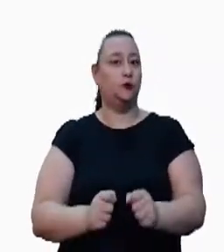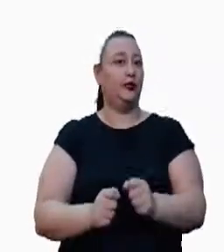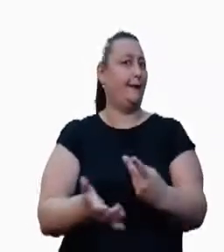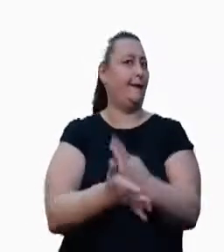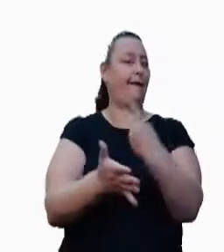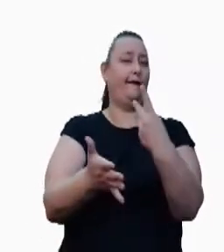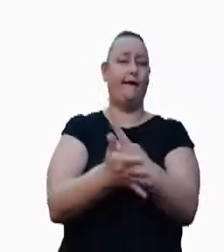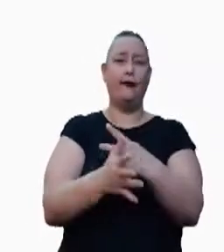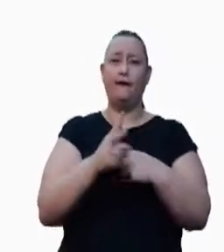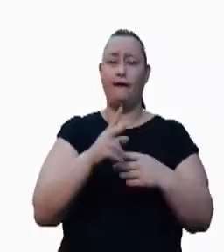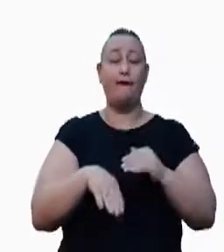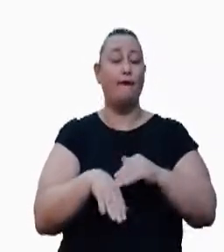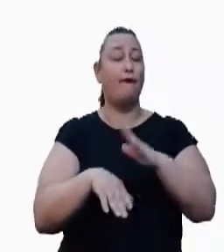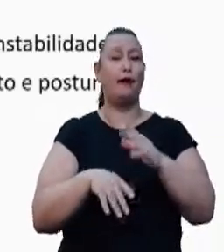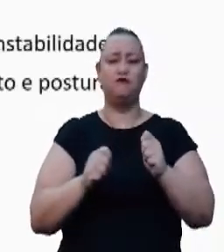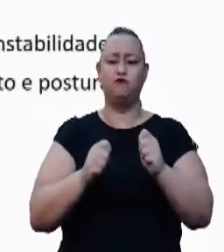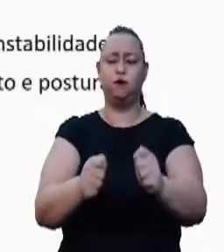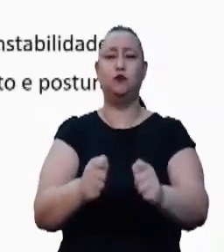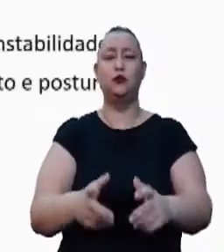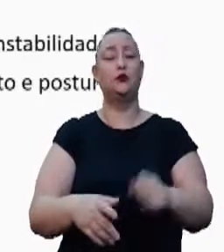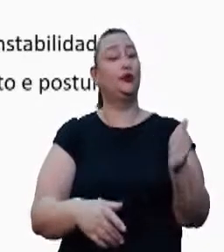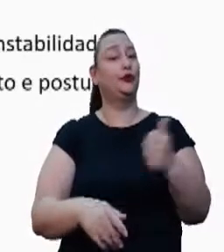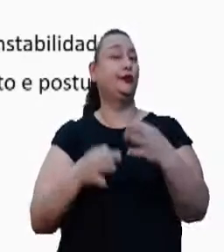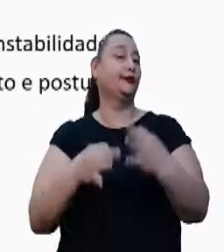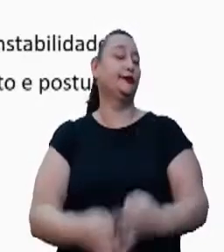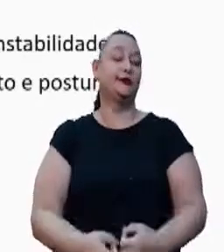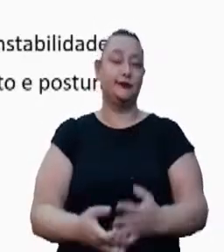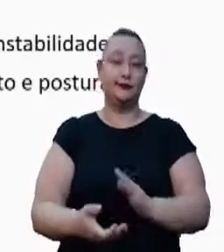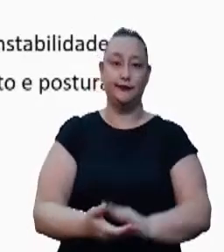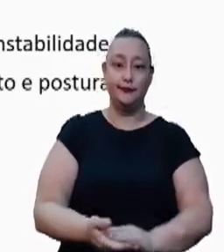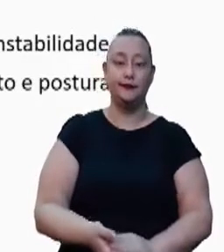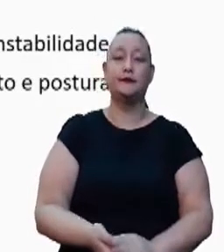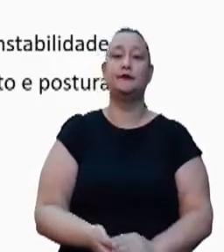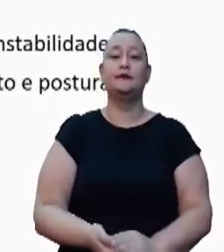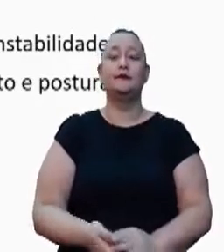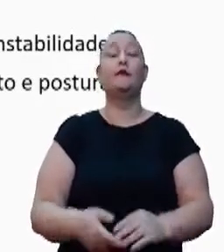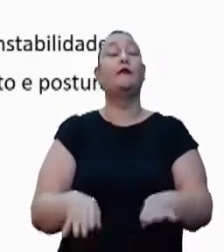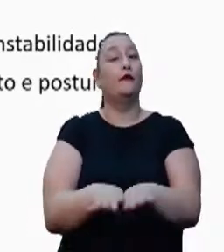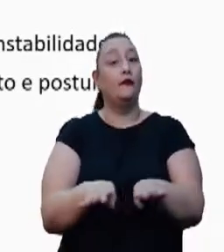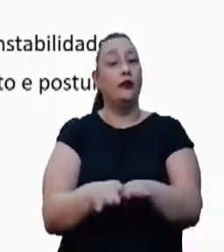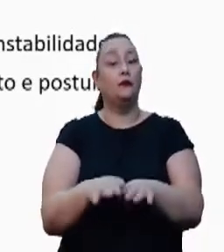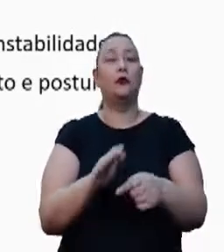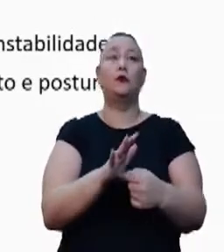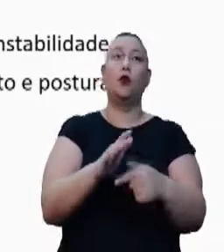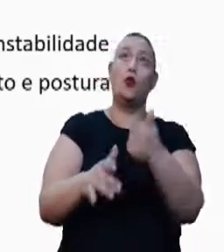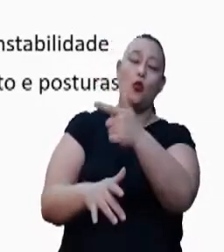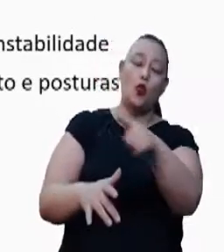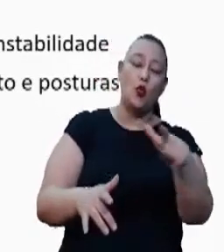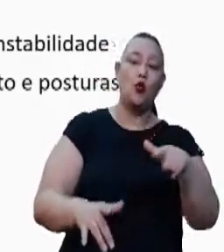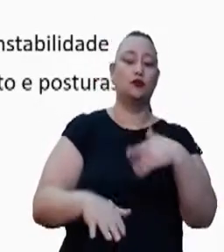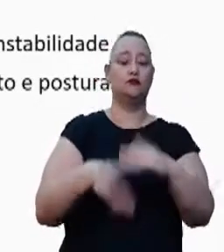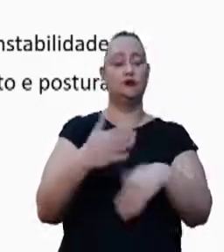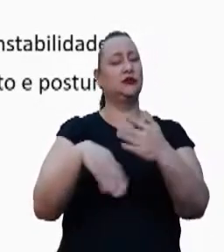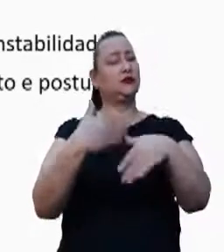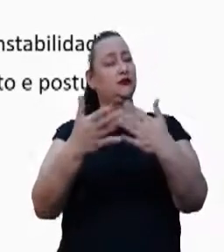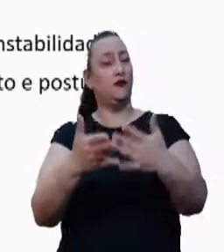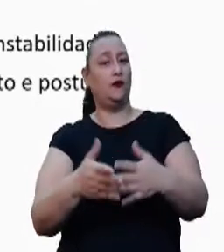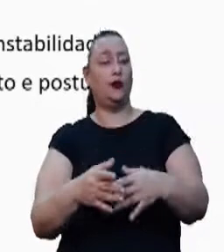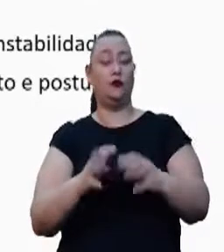exacerbada, de forma mais forte do que ele deveria. E ele também apresenta outros sinais de desenvolvimento do